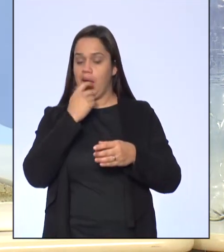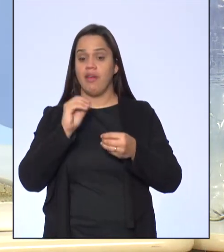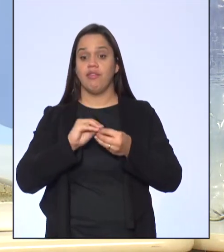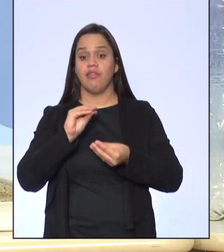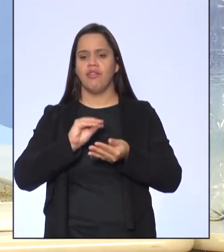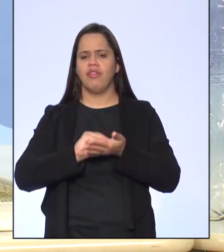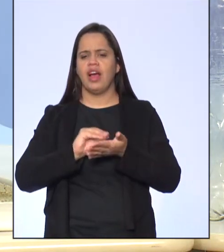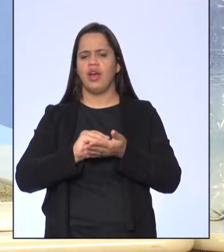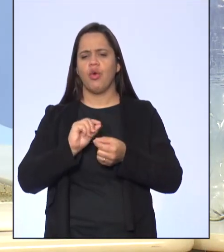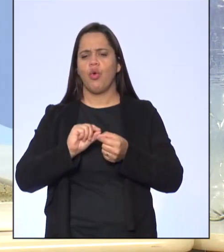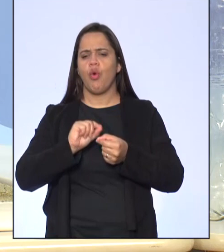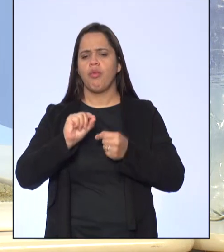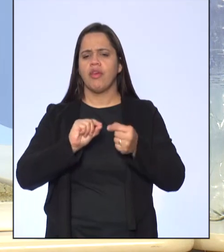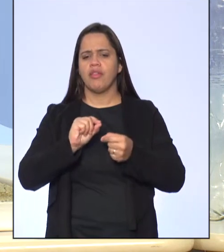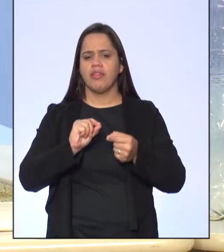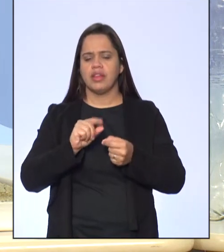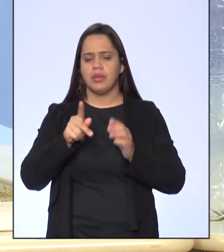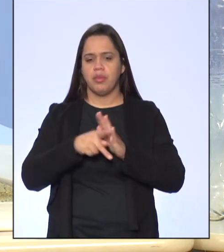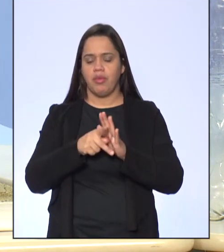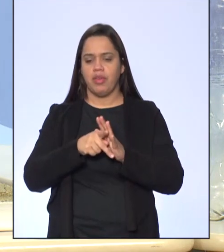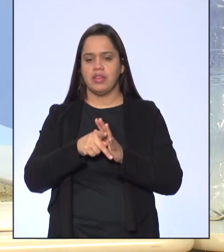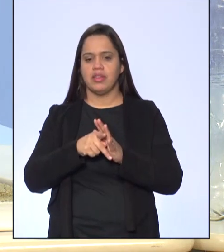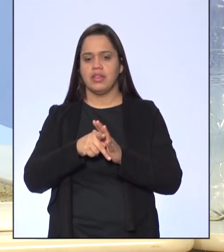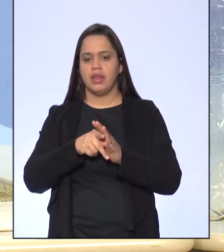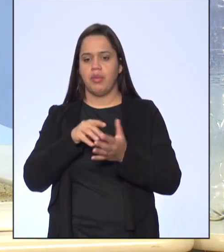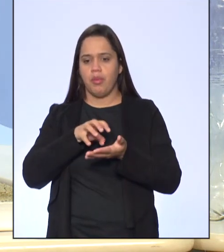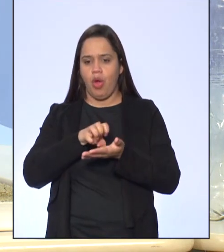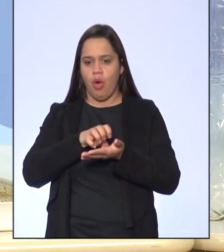algodão aqui, fechando.